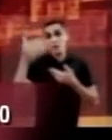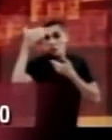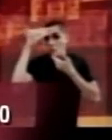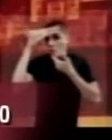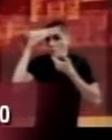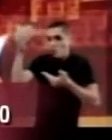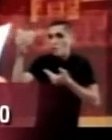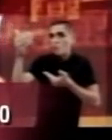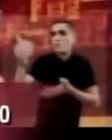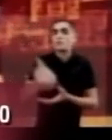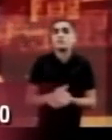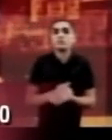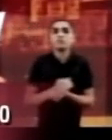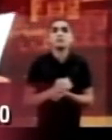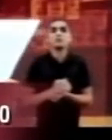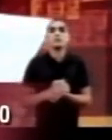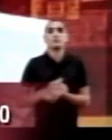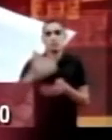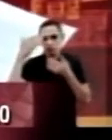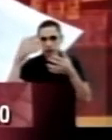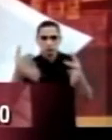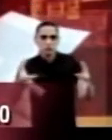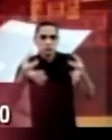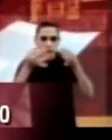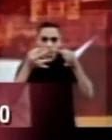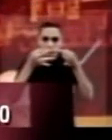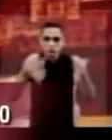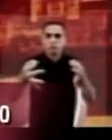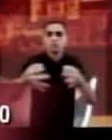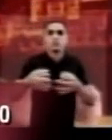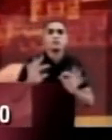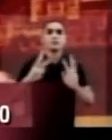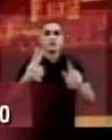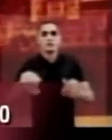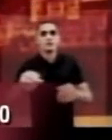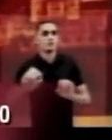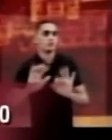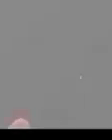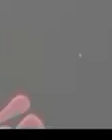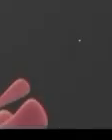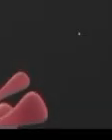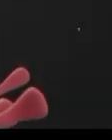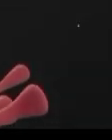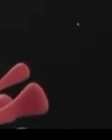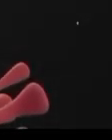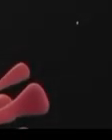obrigado, eu agradeço a atenção de todos, era isso que eu tinha para colocar.